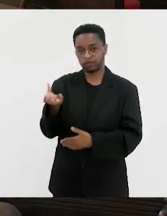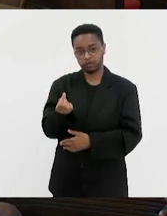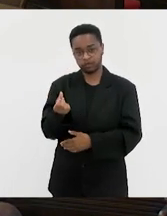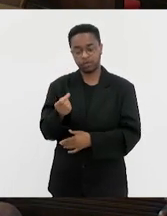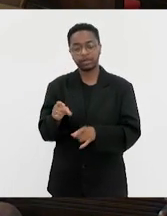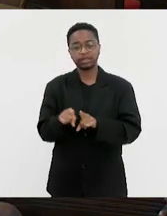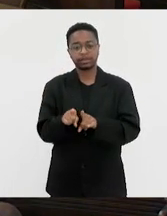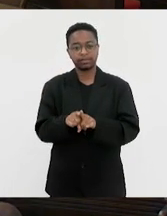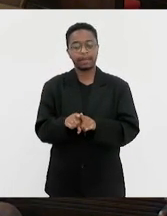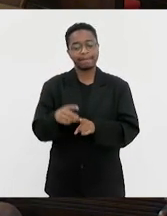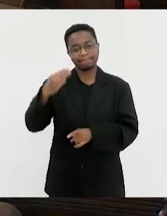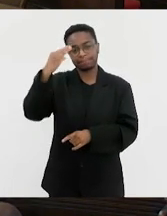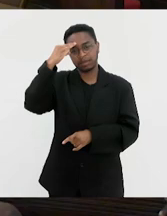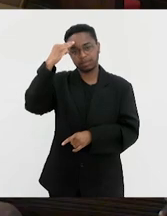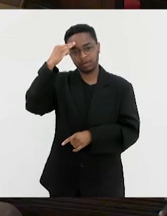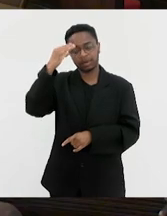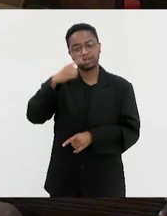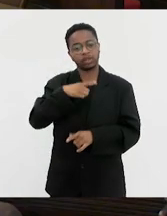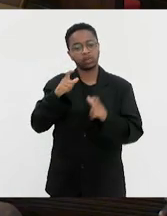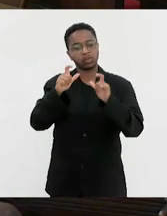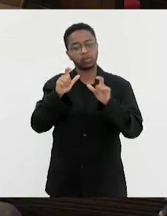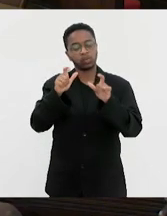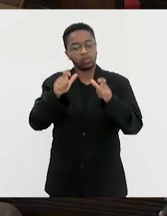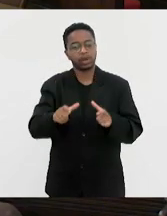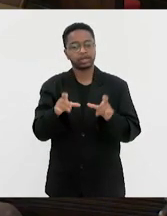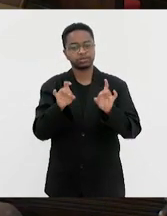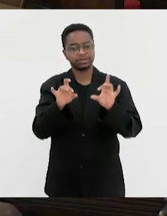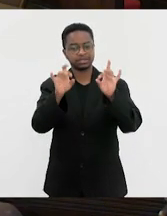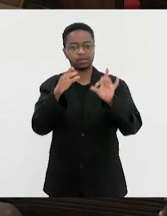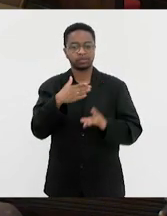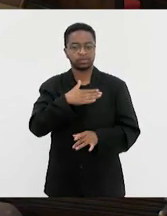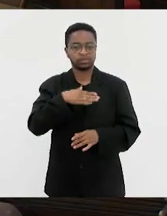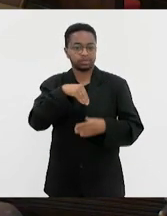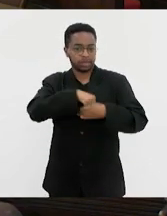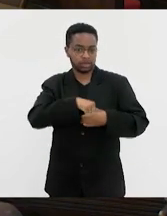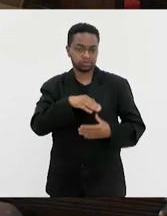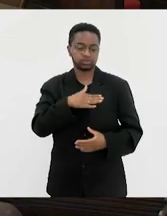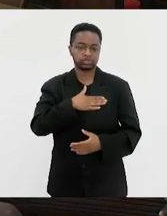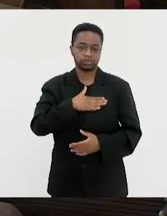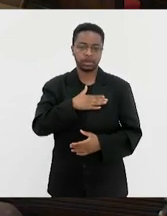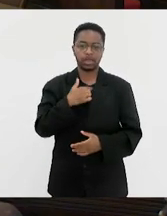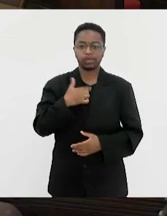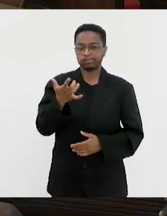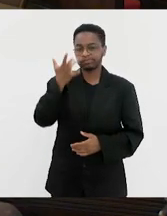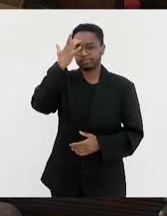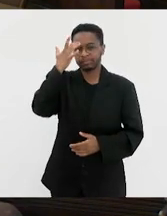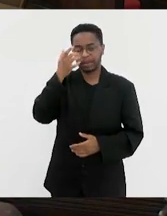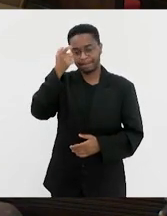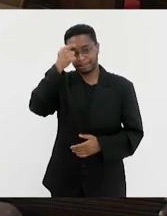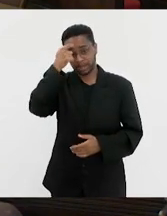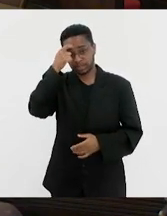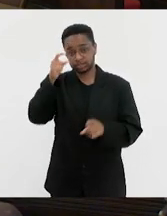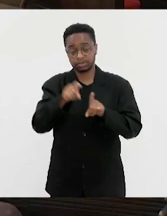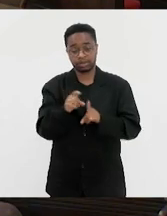têm um espaço muito especial dentro de mim, eu guardo elas na mente, no coração. Talvez você nem saiba disso, vô,